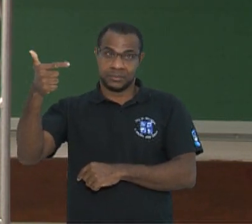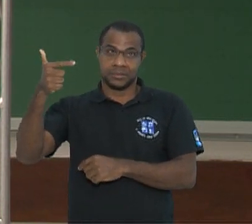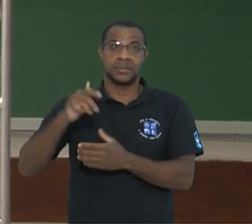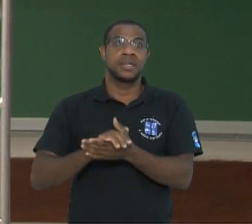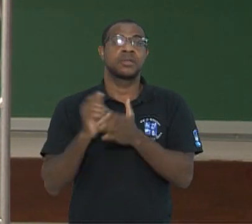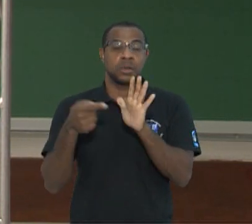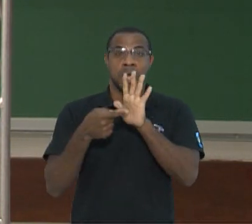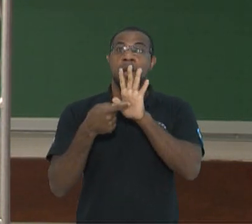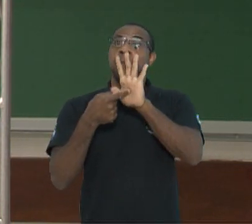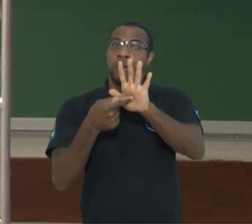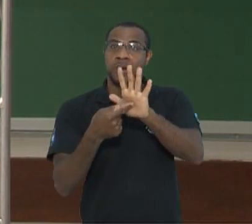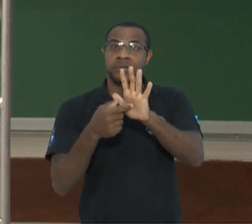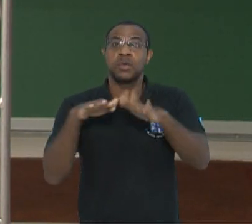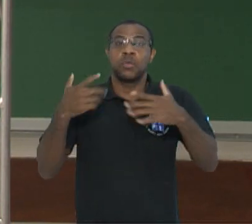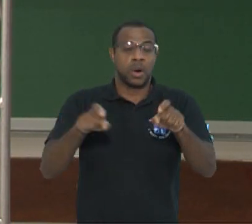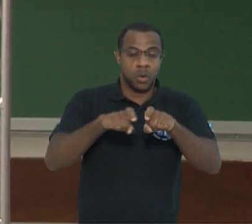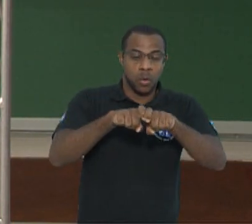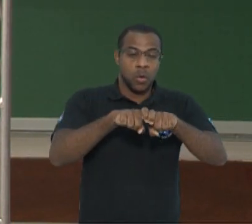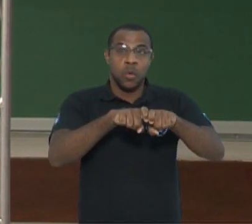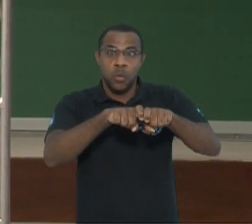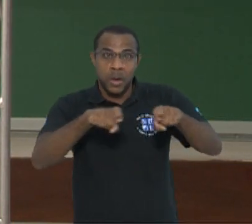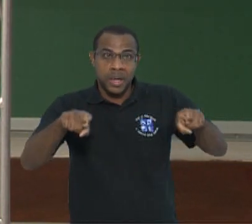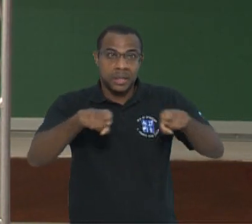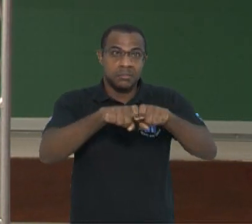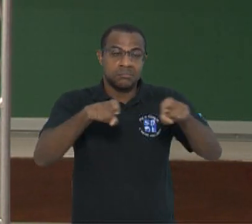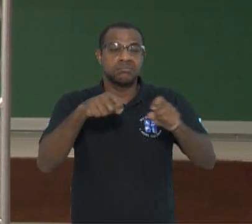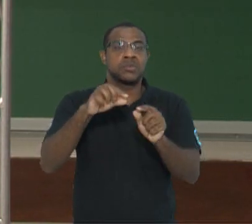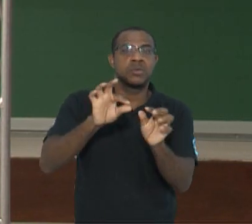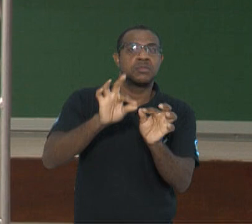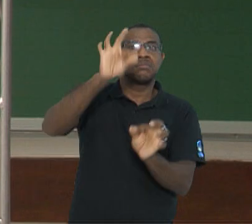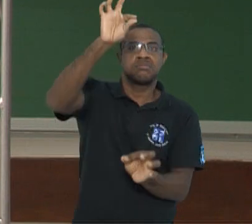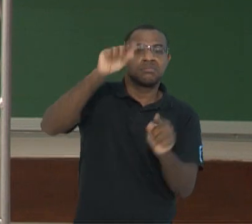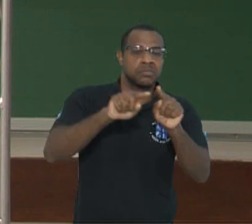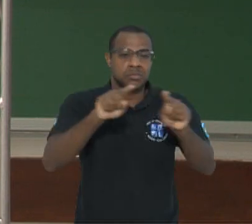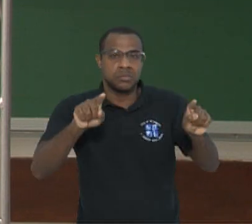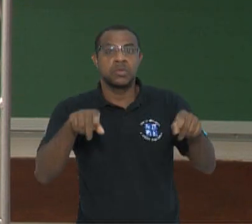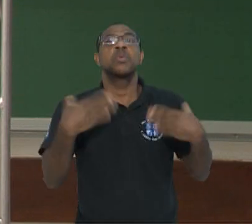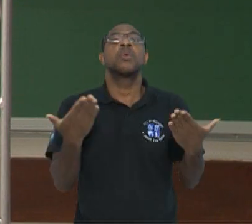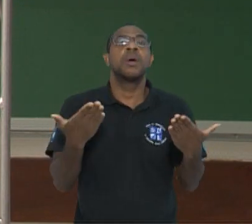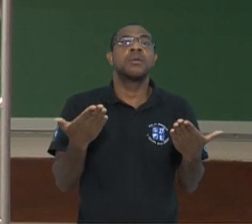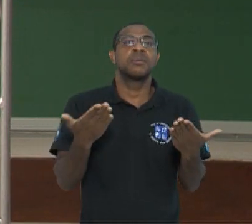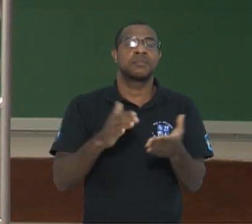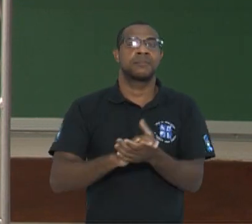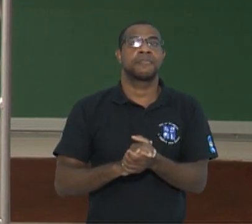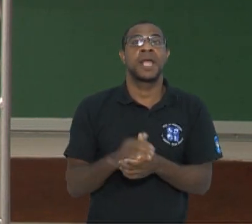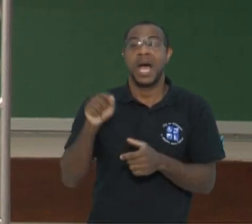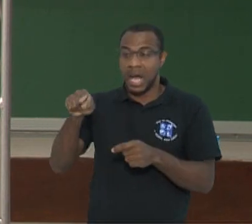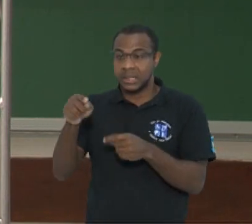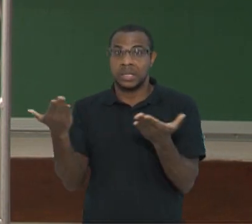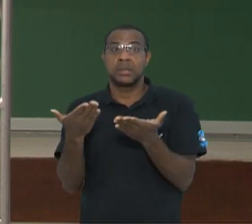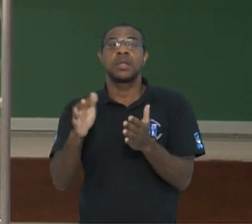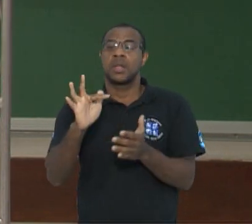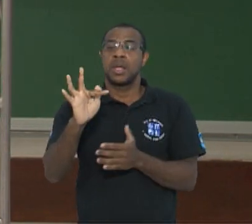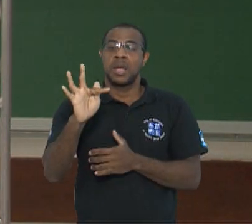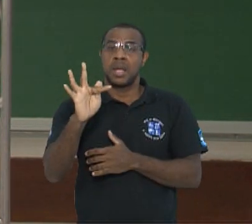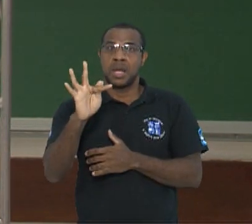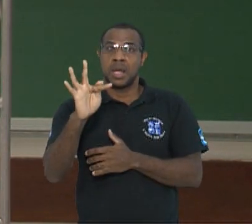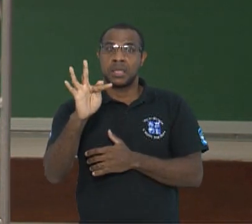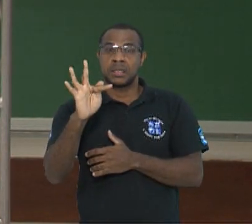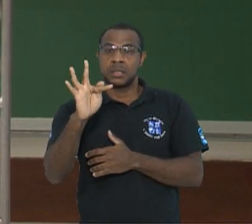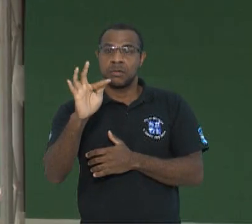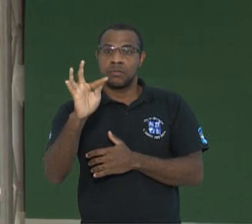qual eixo estão os focos e os vértices. Nesse caso, estão sobre o eixo x. Então, aqui eu já